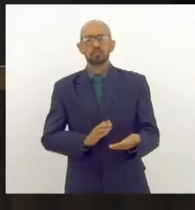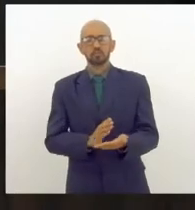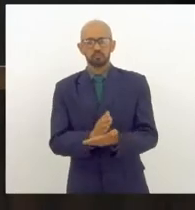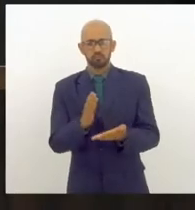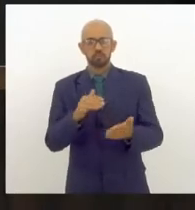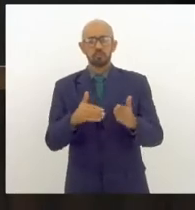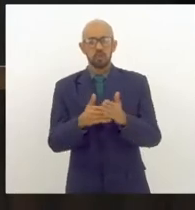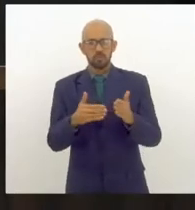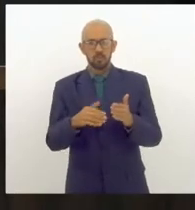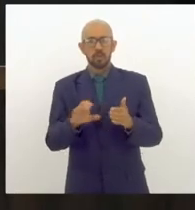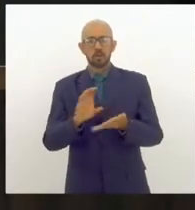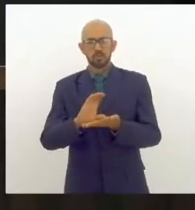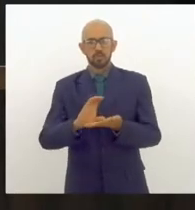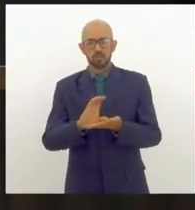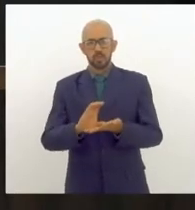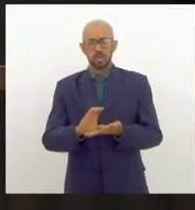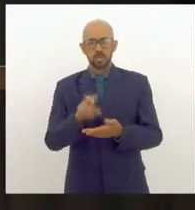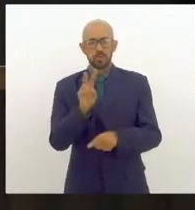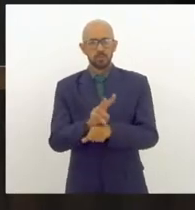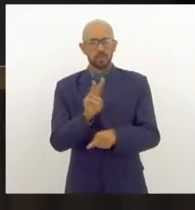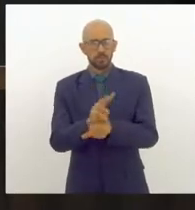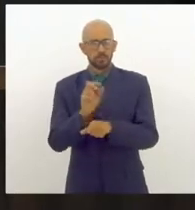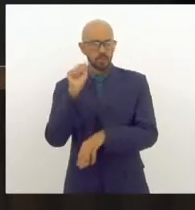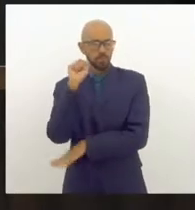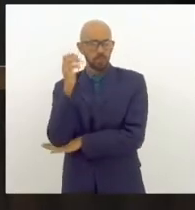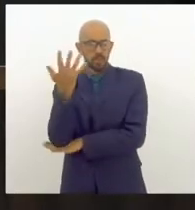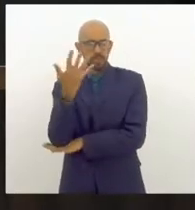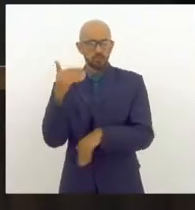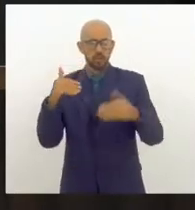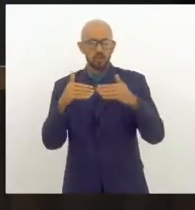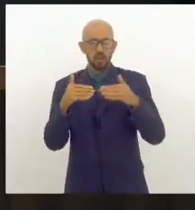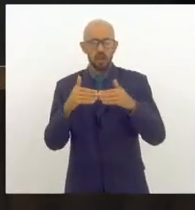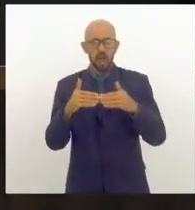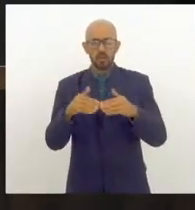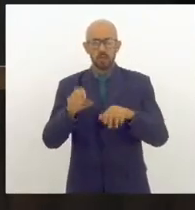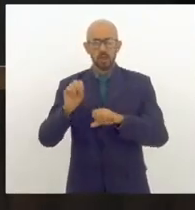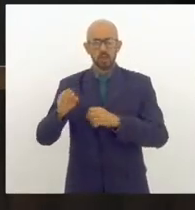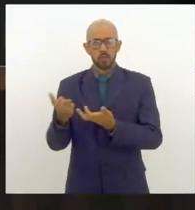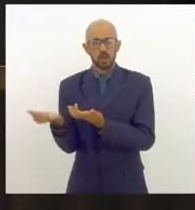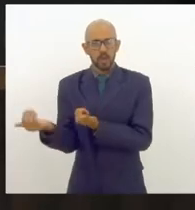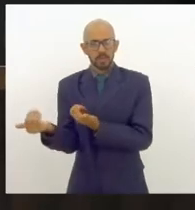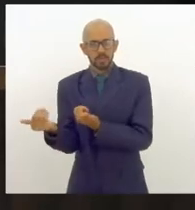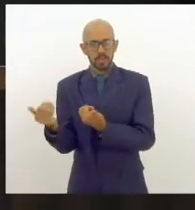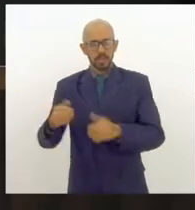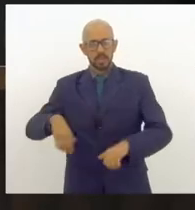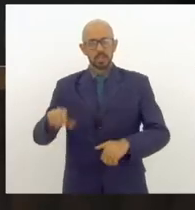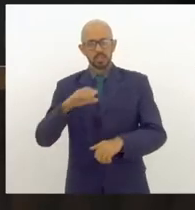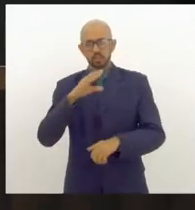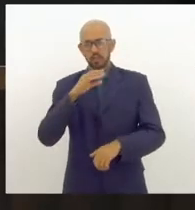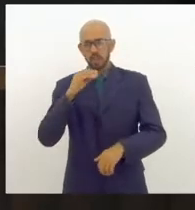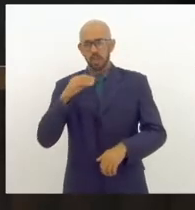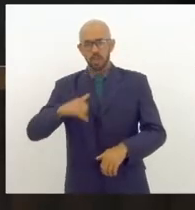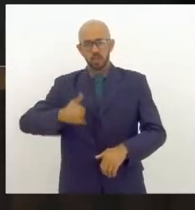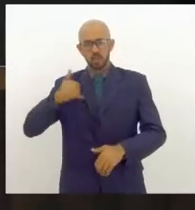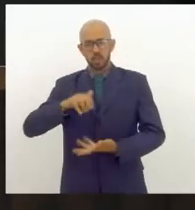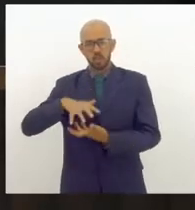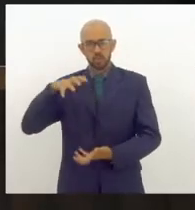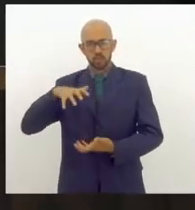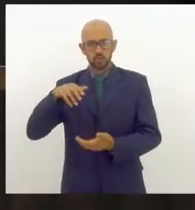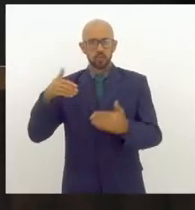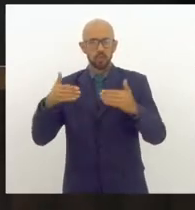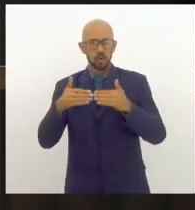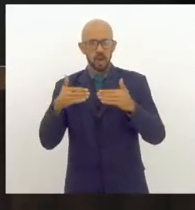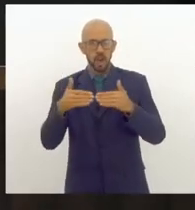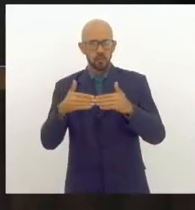favorável. Defesa do meio ambiente, favorável. De assunto da criança, adolescente e do idoso, favorável. De segurança pública, assunto de polícia,